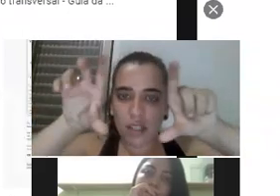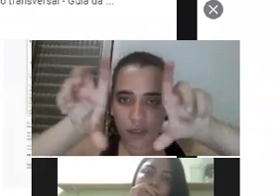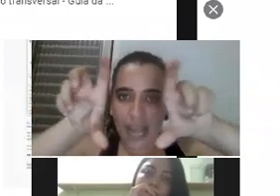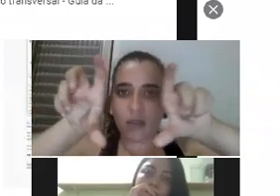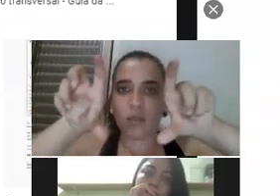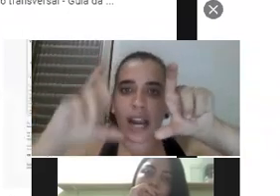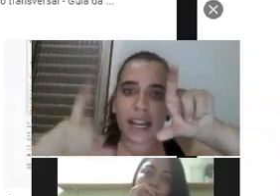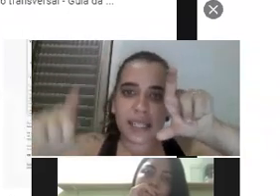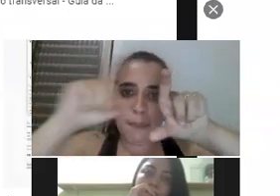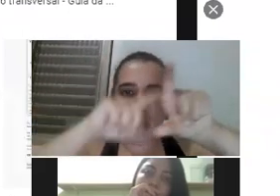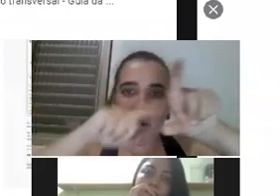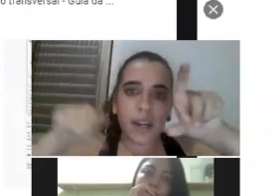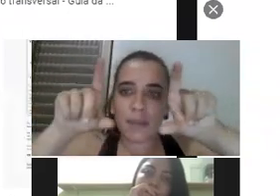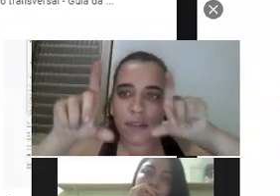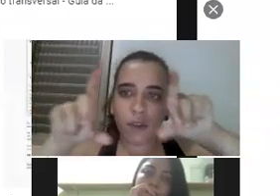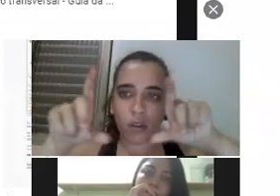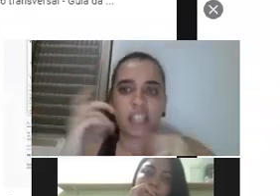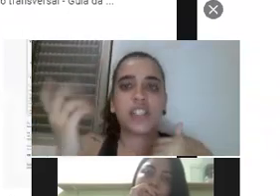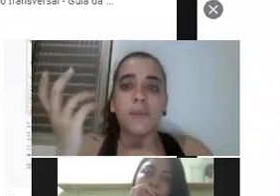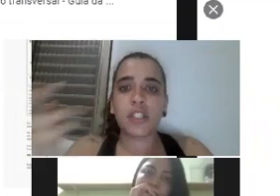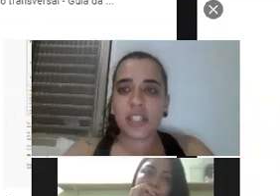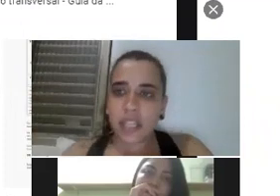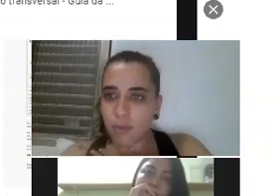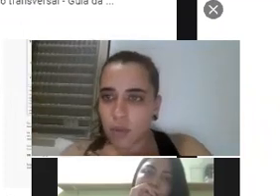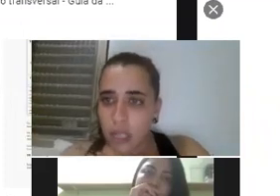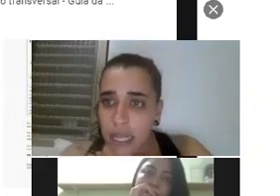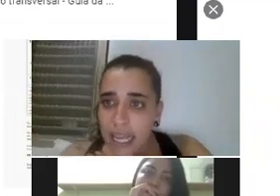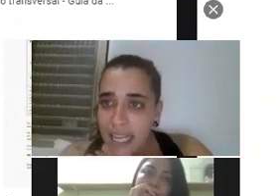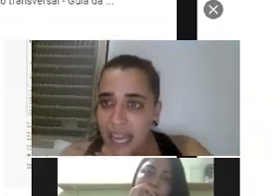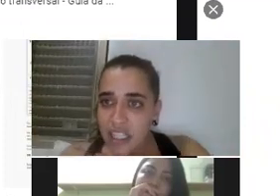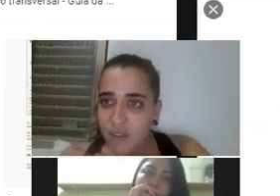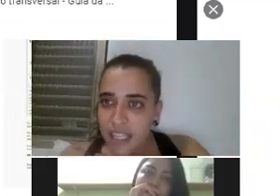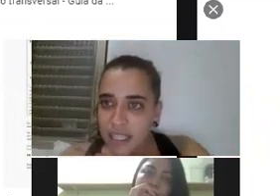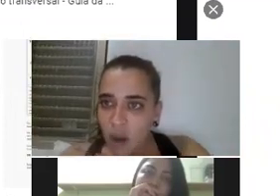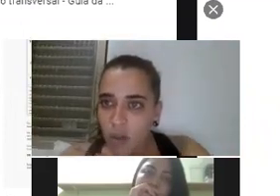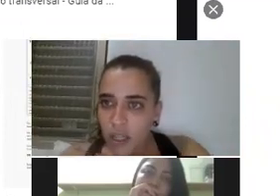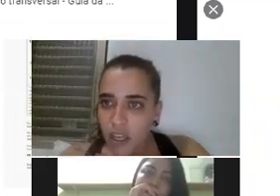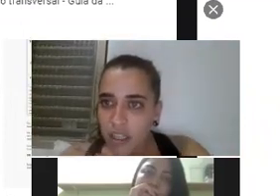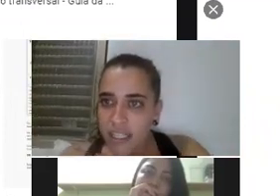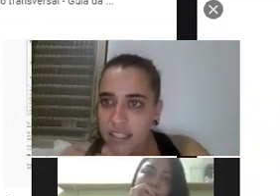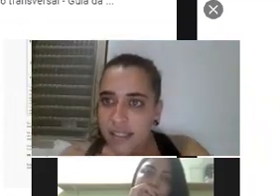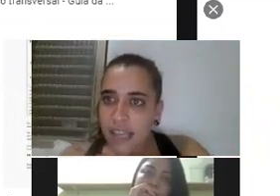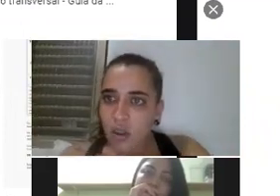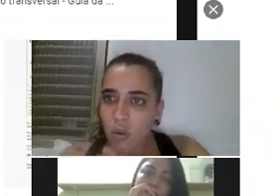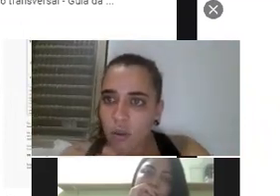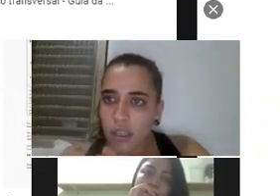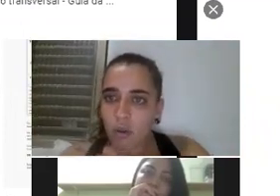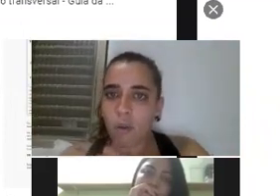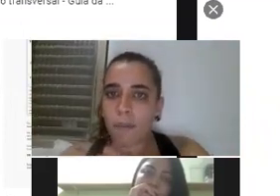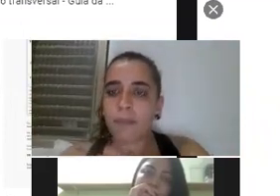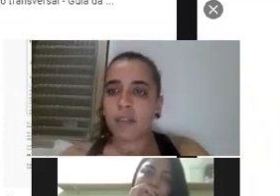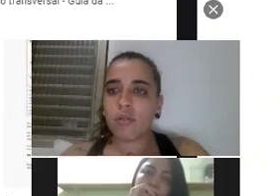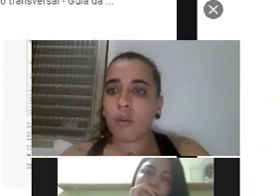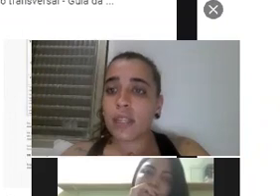4 aços ficar no lugar, eles amarram um arame em volta, que a gente chama de estribo. E aí a gente faz esse cálculo aqui, ó, desse senon, que é